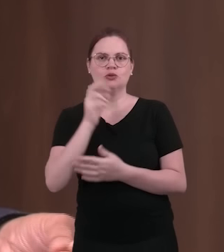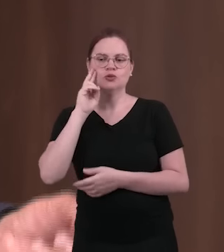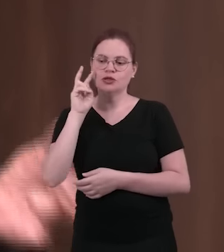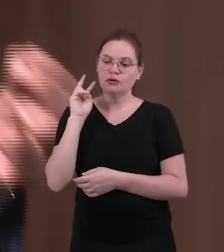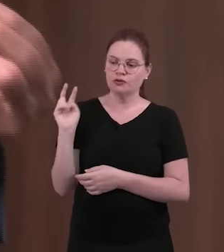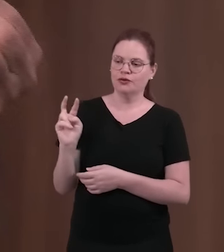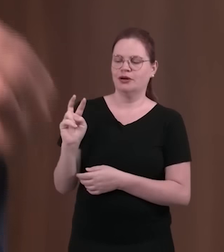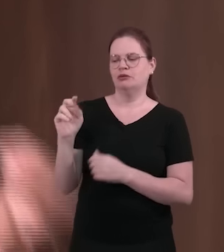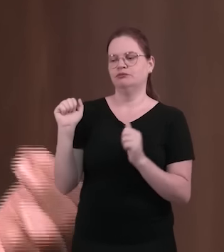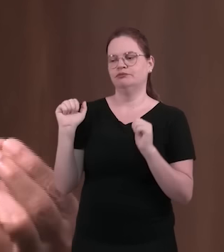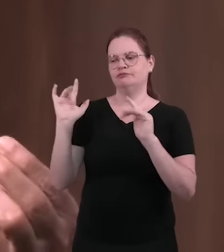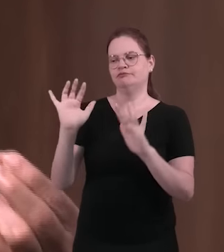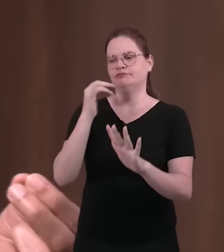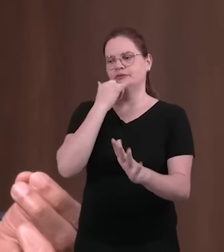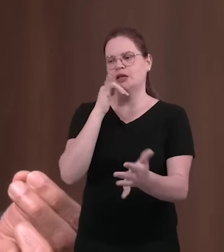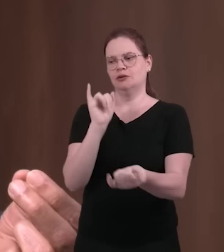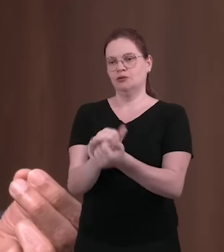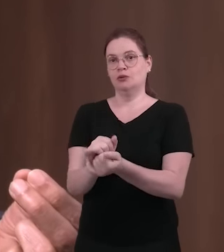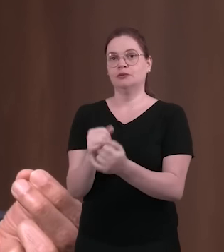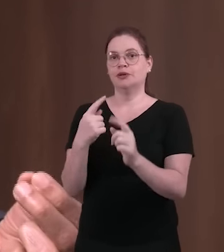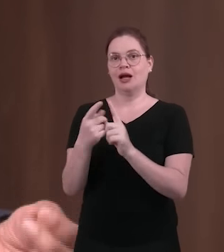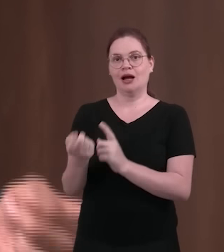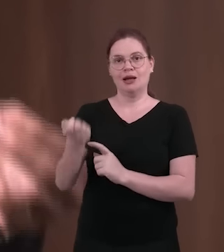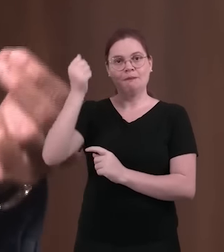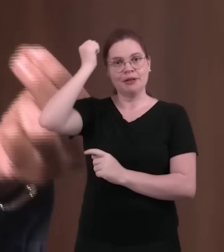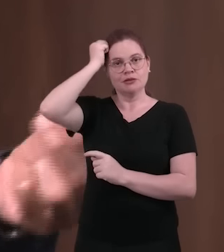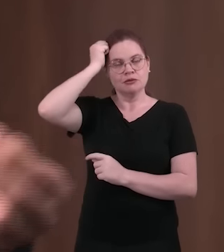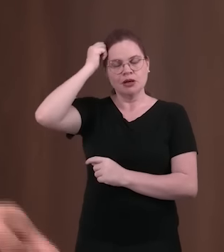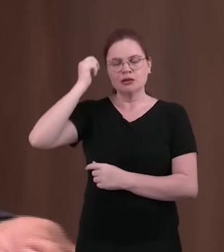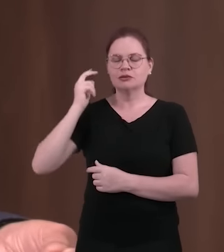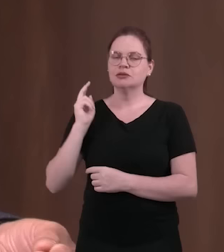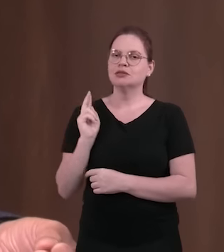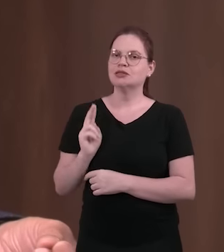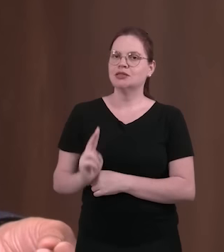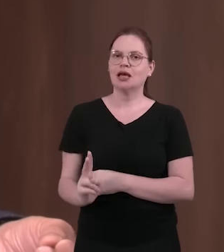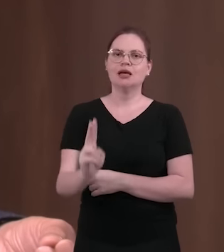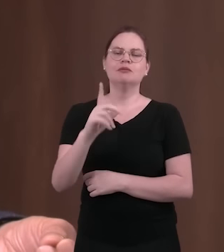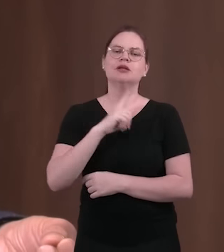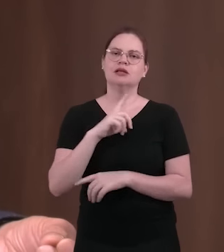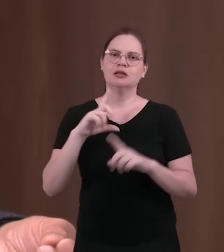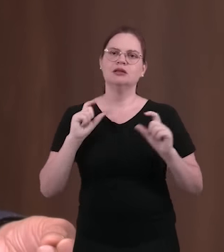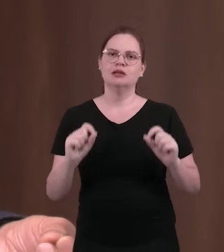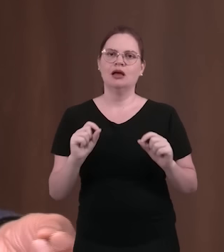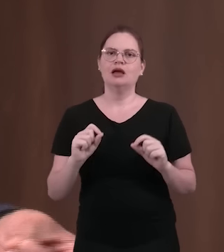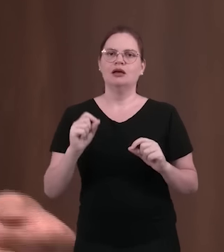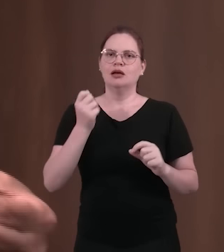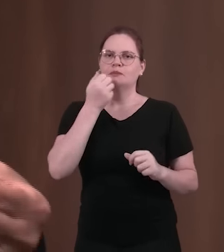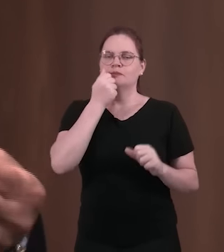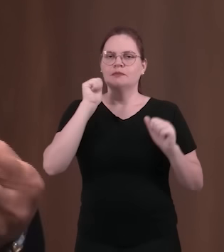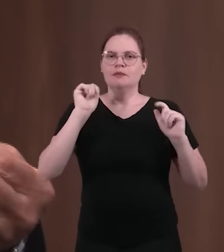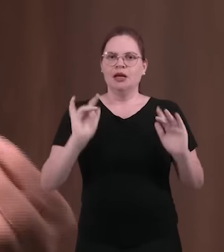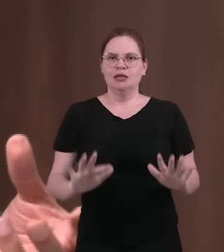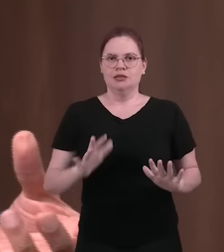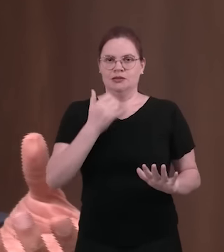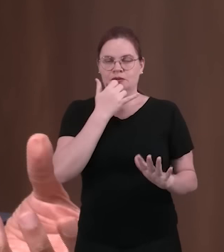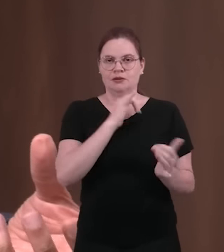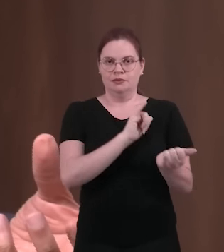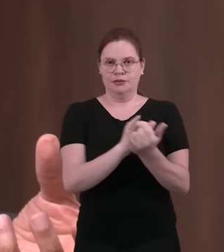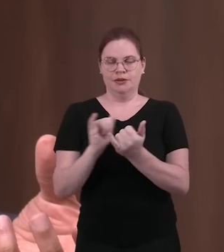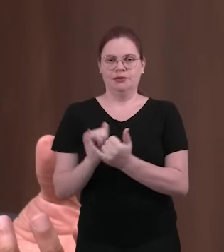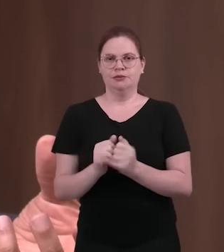bênção. A idolatria, quando nós olhamos a história do povo de Deus, sempre trouxe